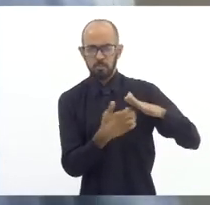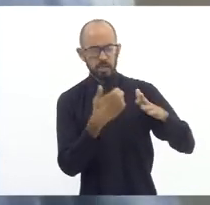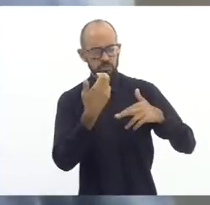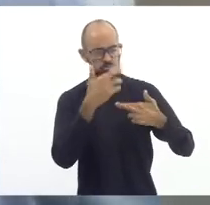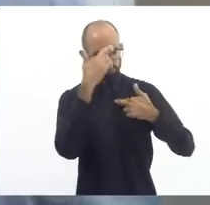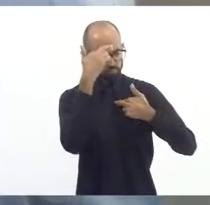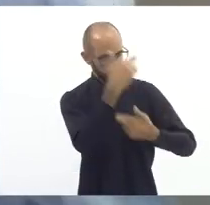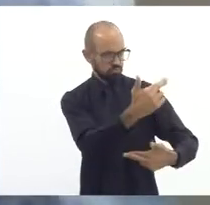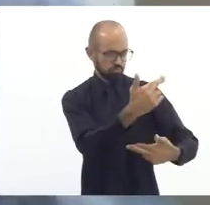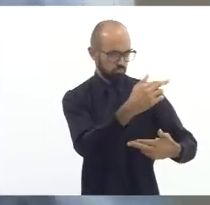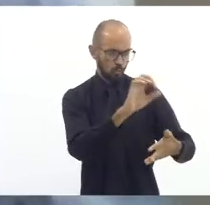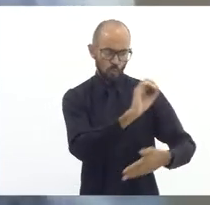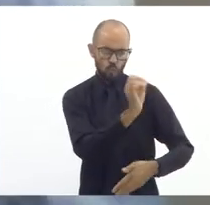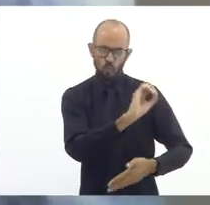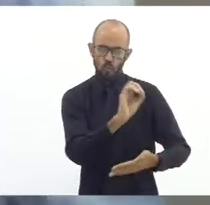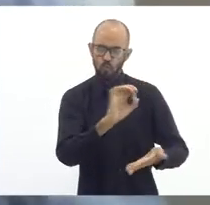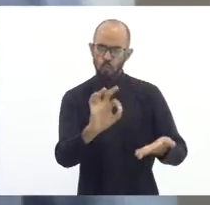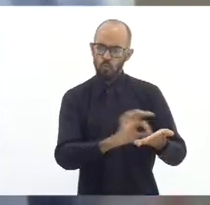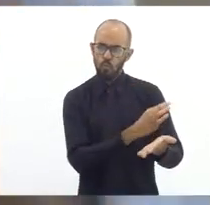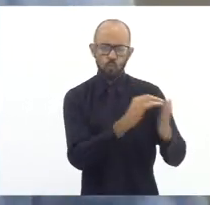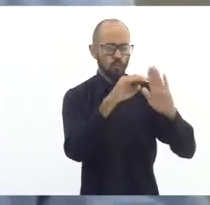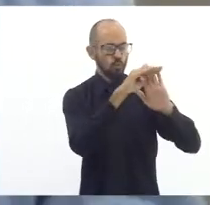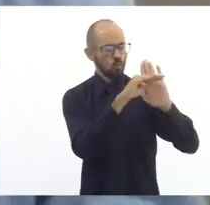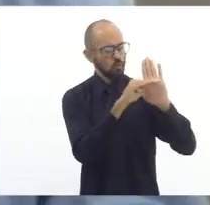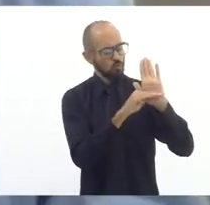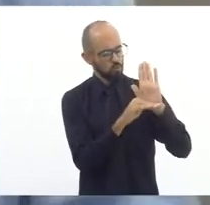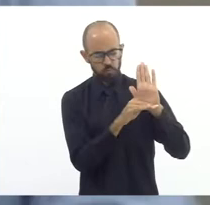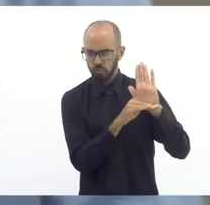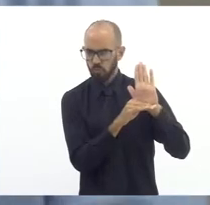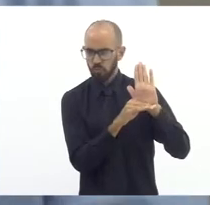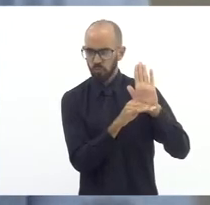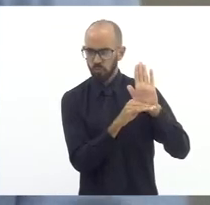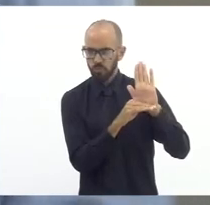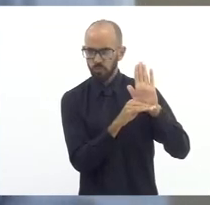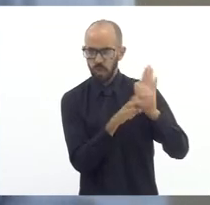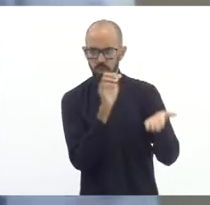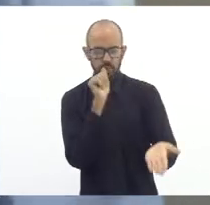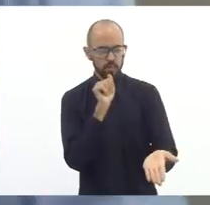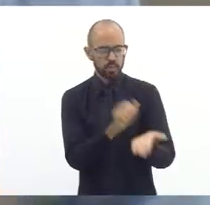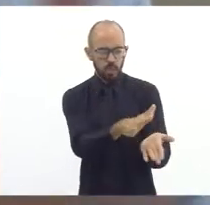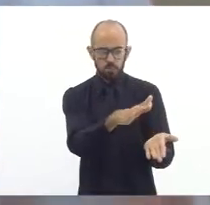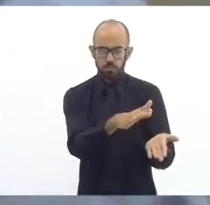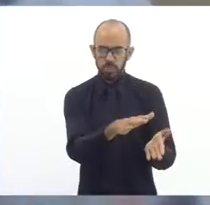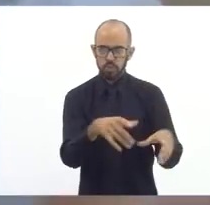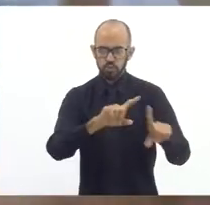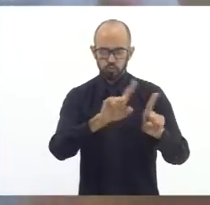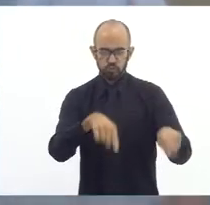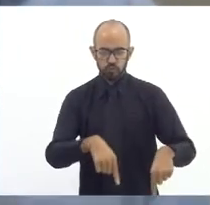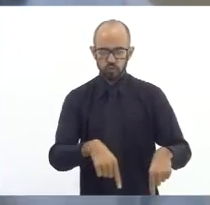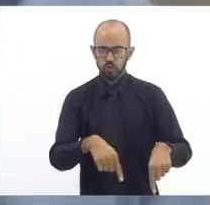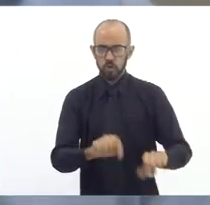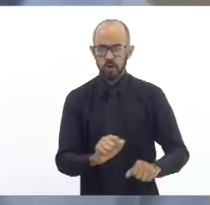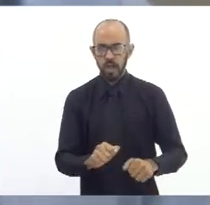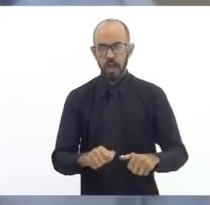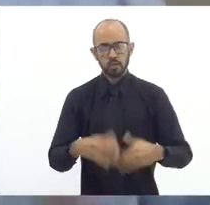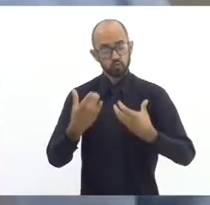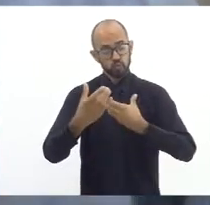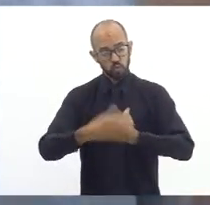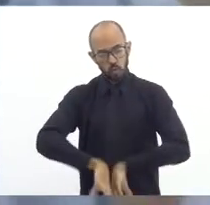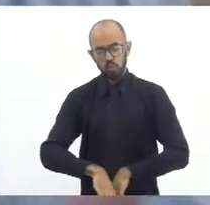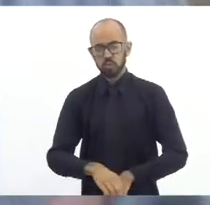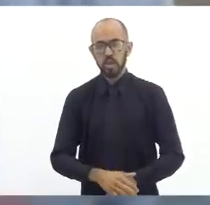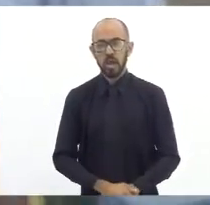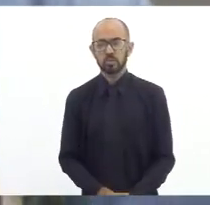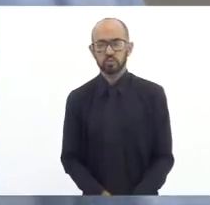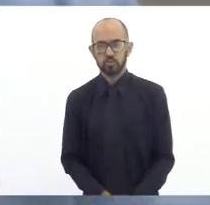as cláusulas contratuais. E aí, demite-se os servidores de carreira